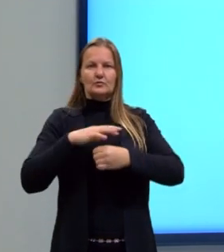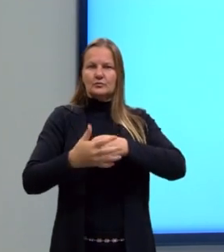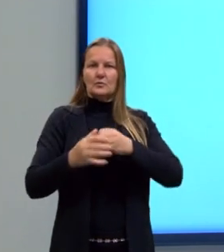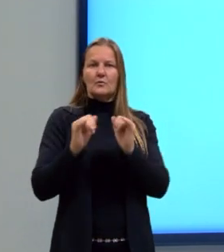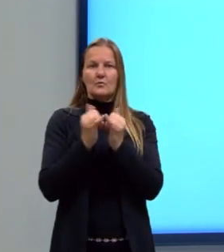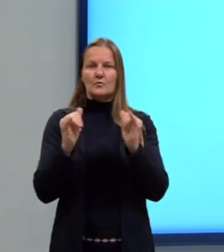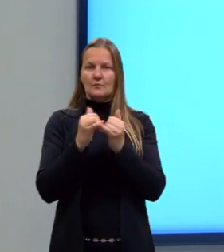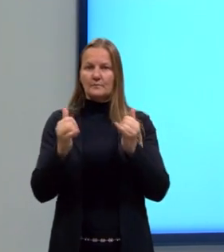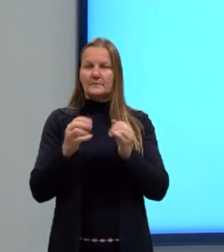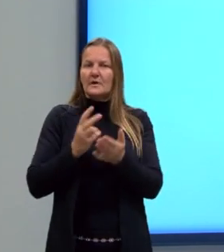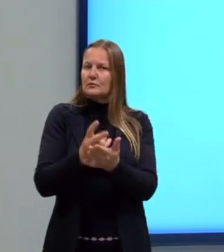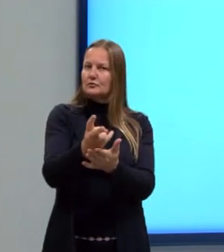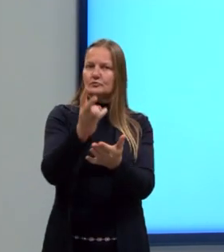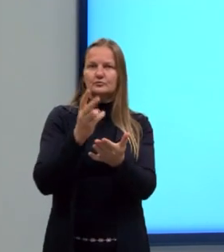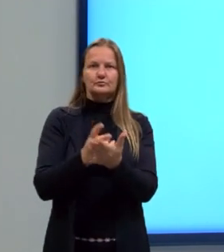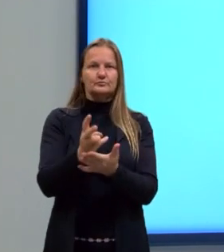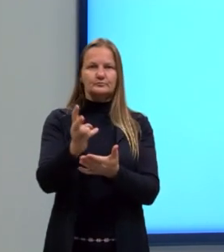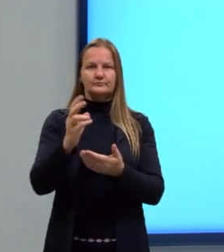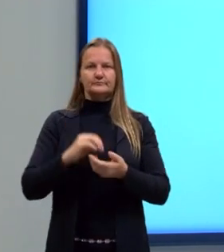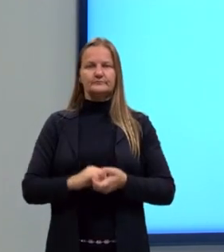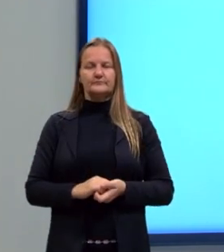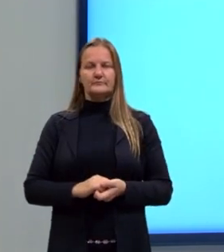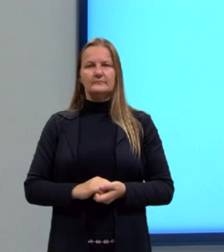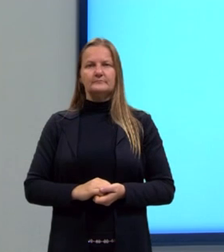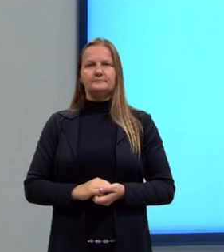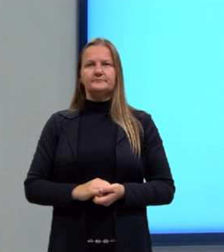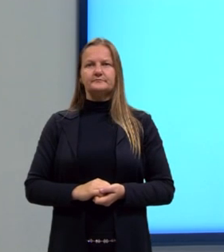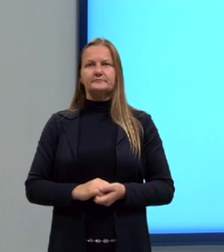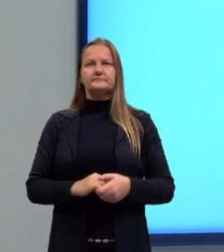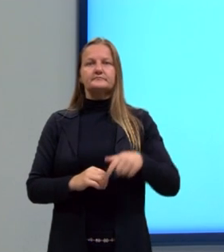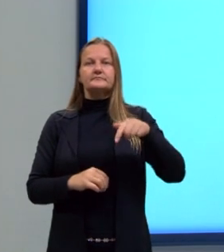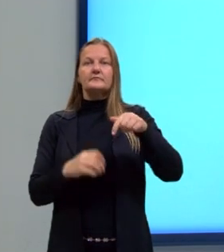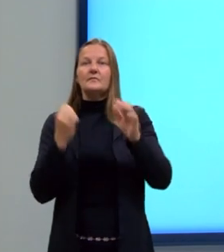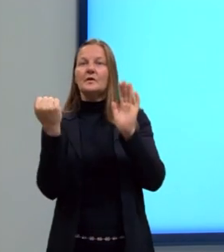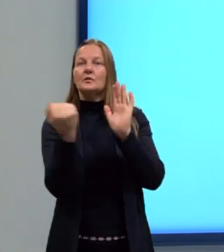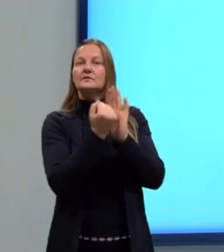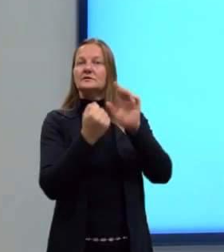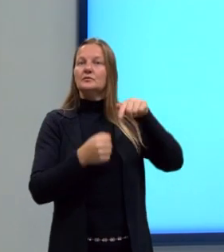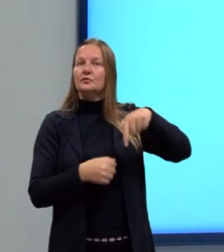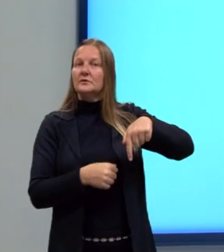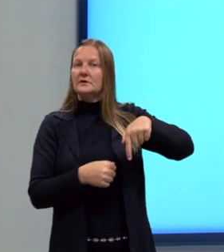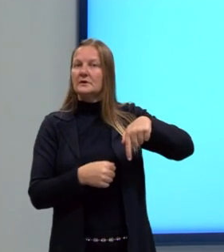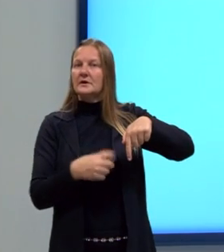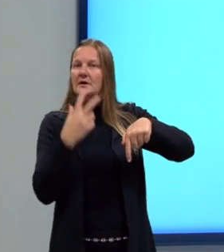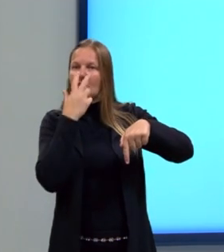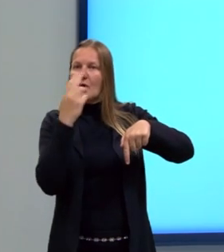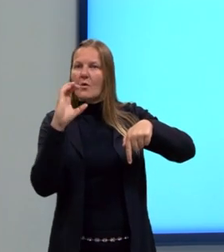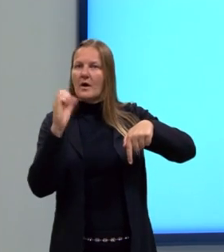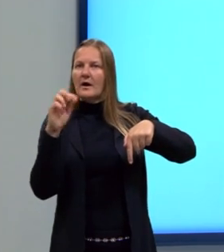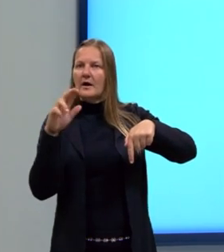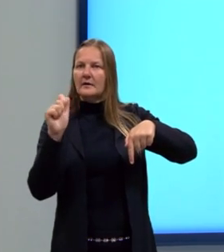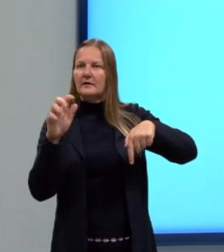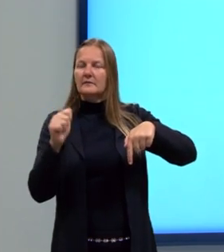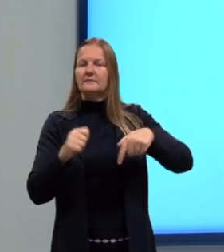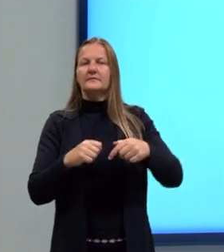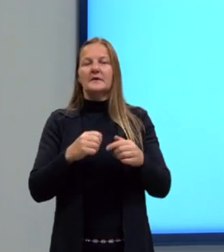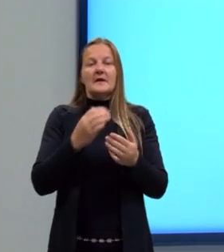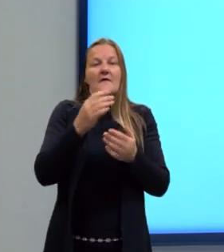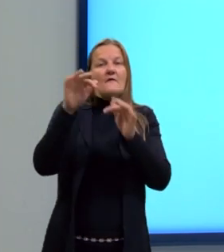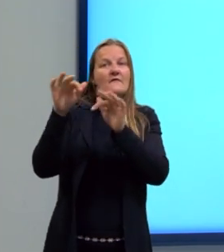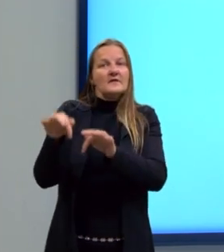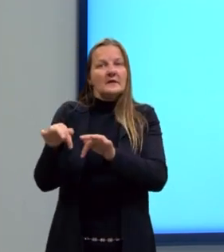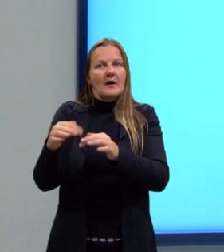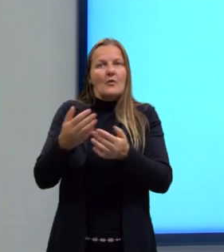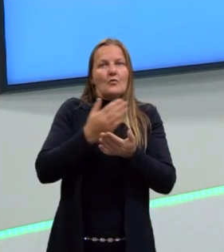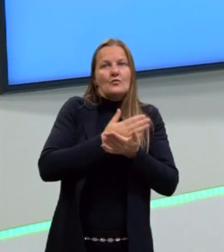é constante então quê né que a gente viu que é carga Inicial igual a que final é